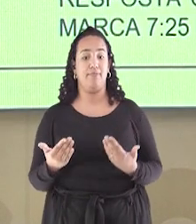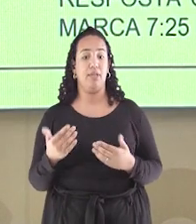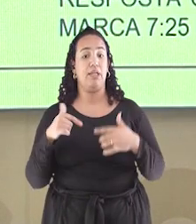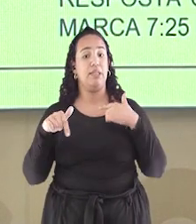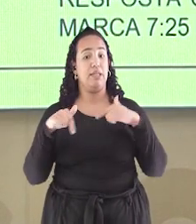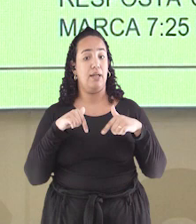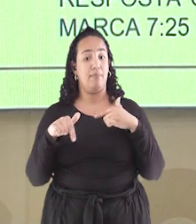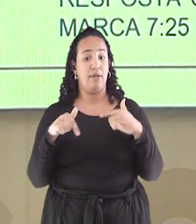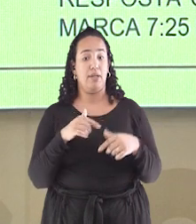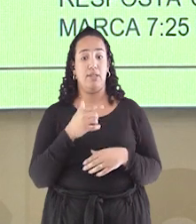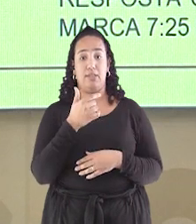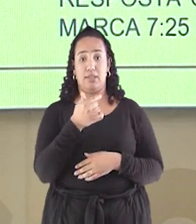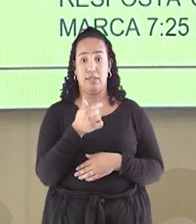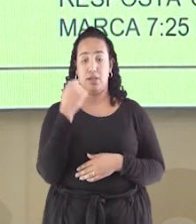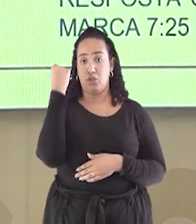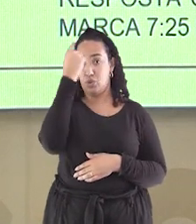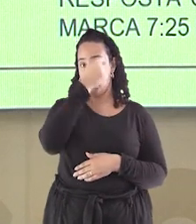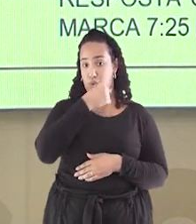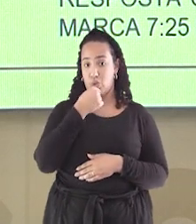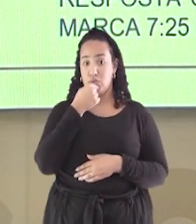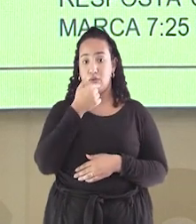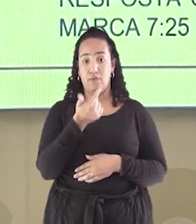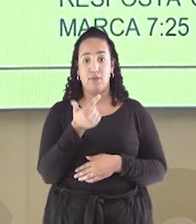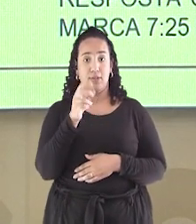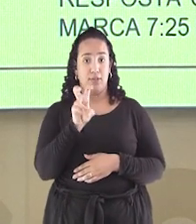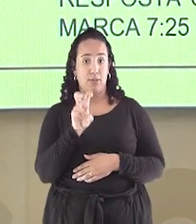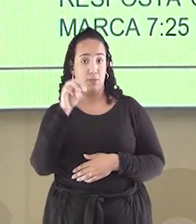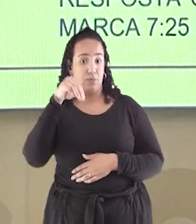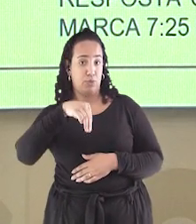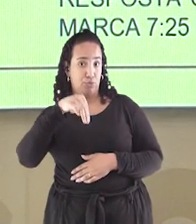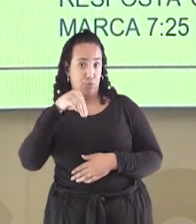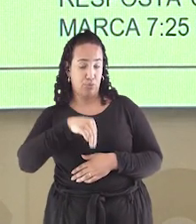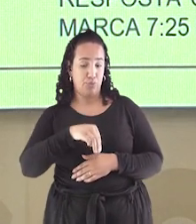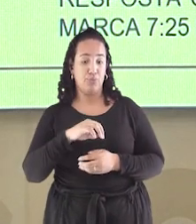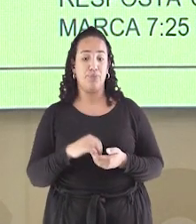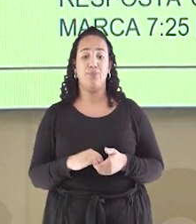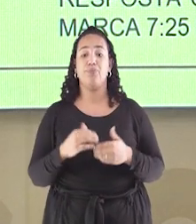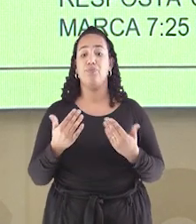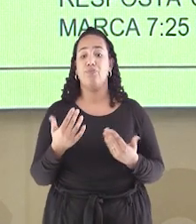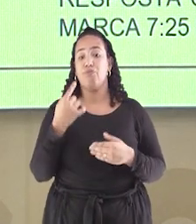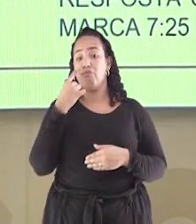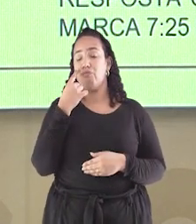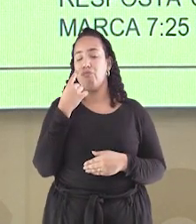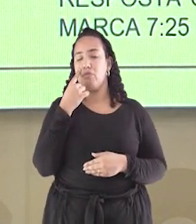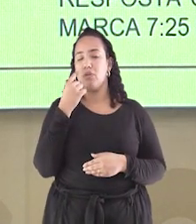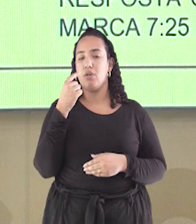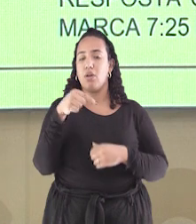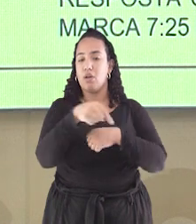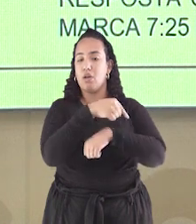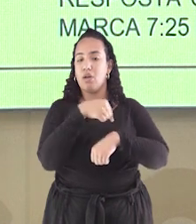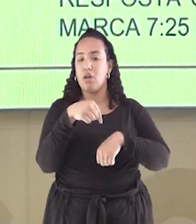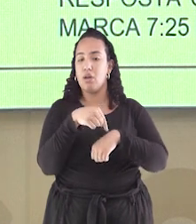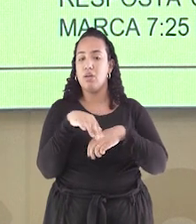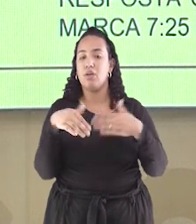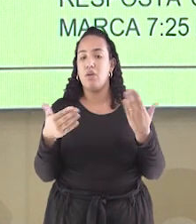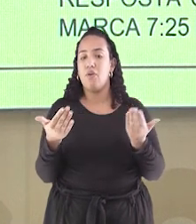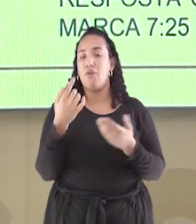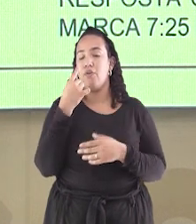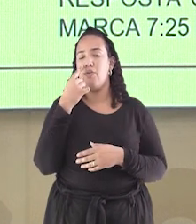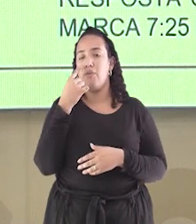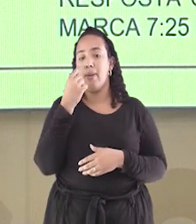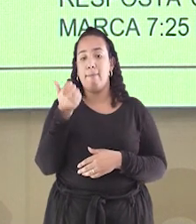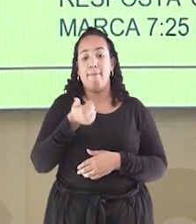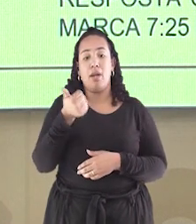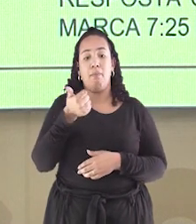Então, ele começa a trabalhar às 7h25 da manhã. Observando os relógios, vamos ver